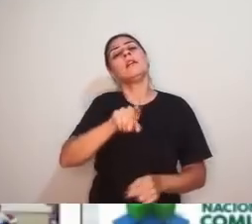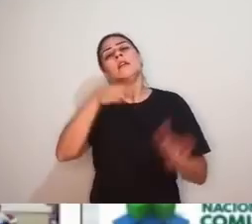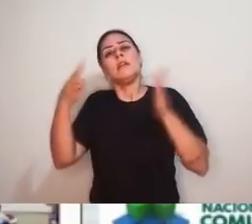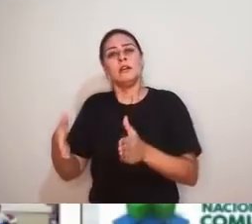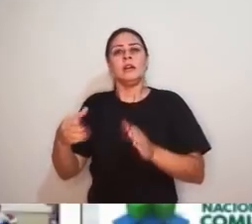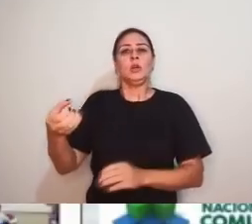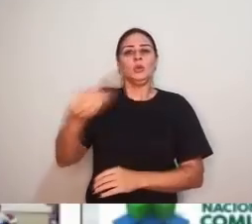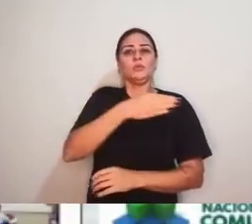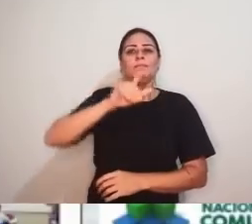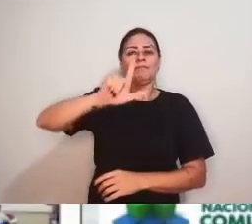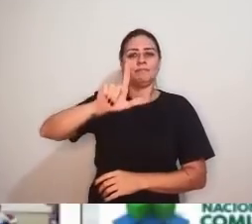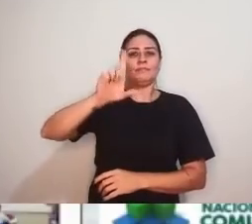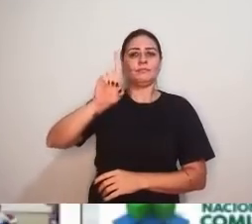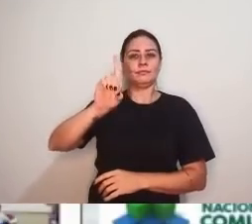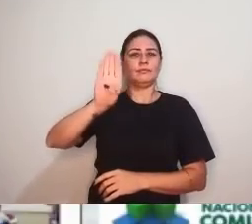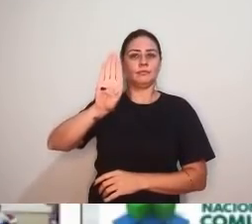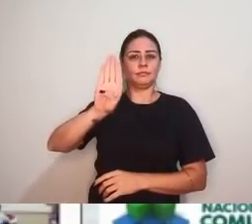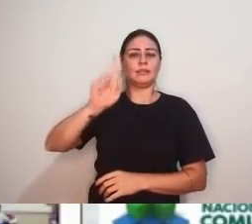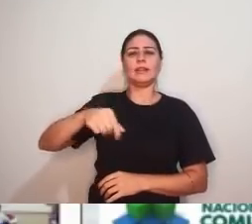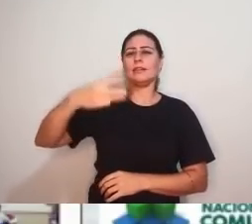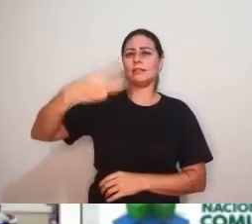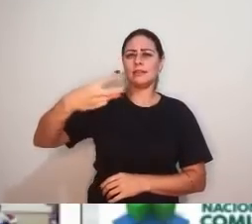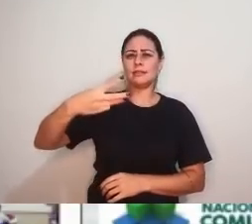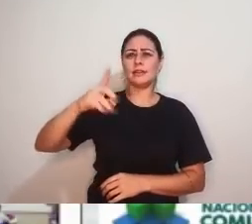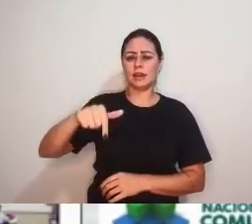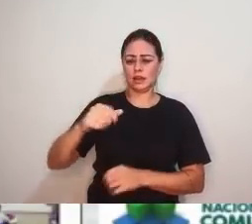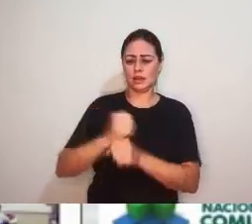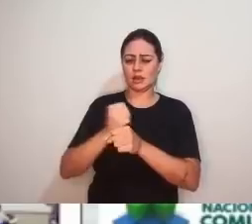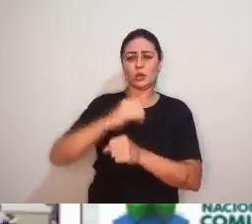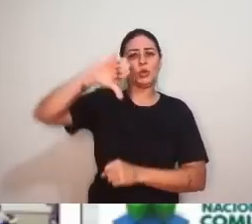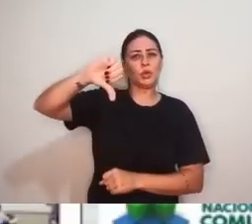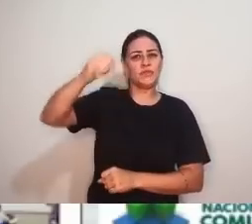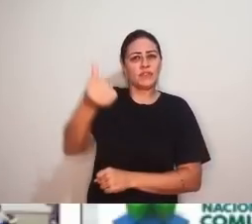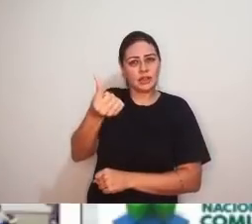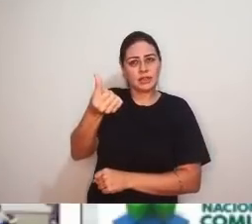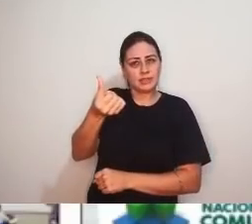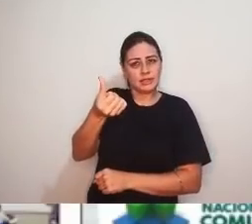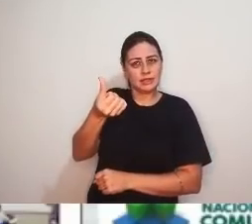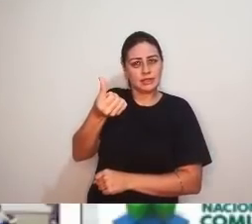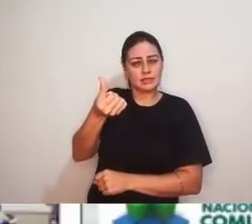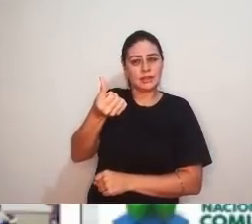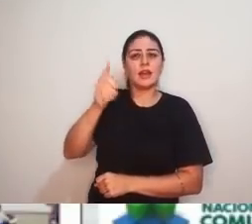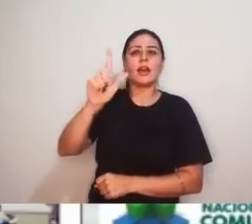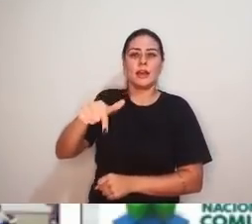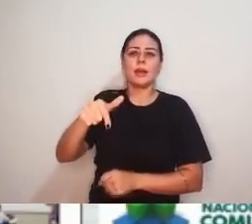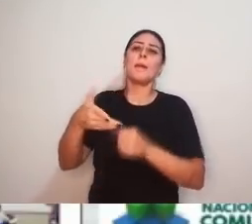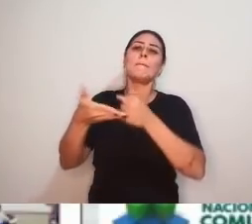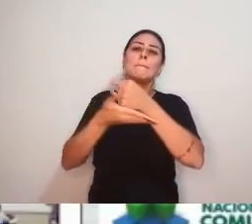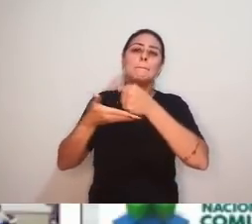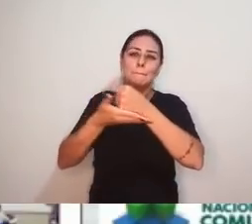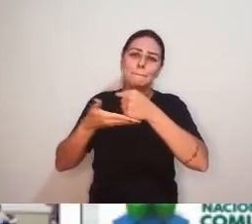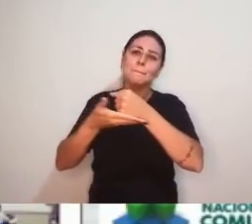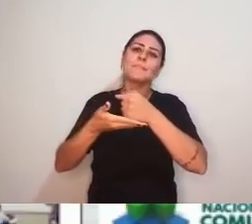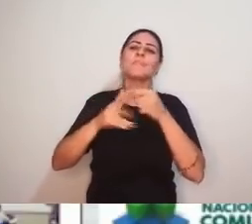Né? E a nova LDB, a terceira LDB, que só veio lá em 96, né, a Lei de Diretrizes e